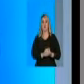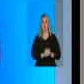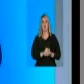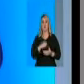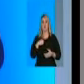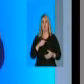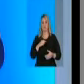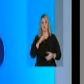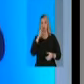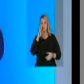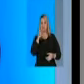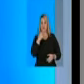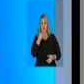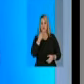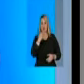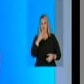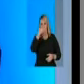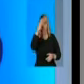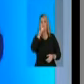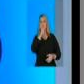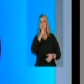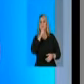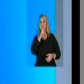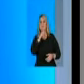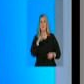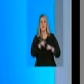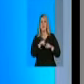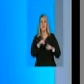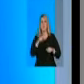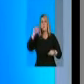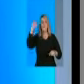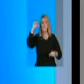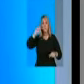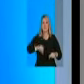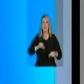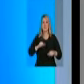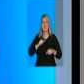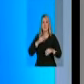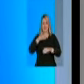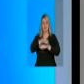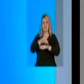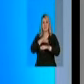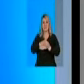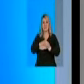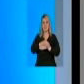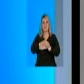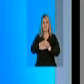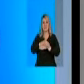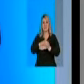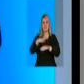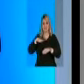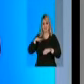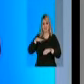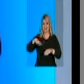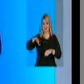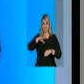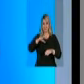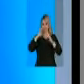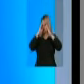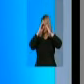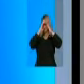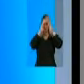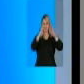pessoas idosas, mas me refiro também à péssima acessibilidade da nossa cidade. A nossa cidade não respeita as